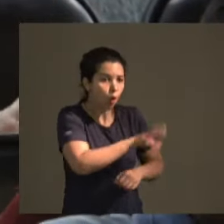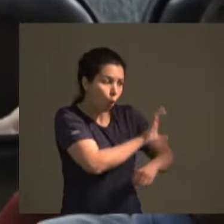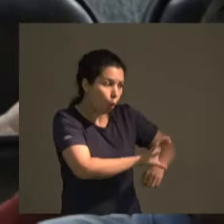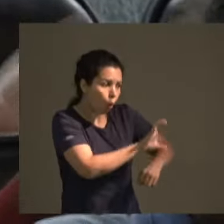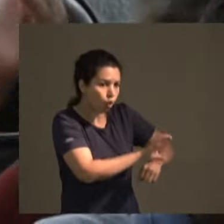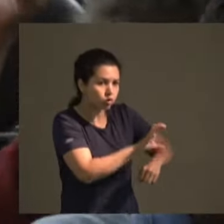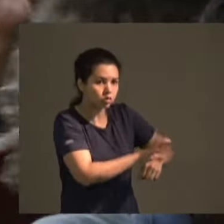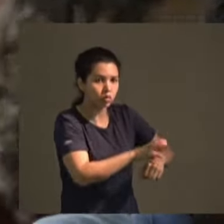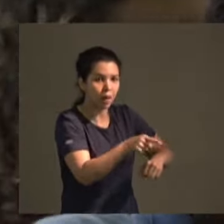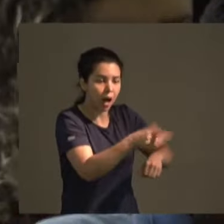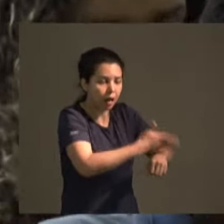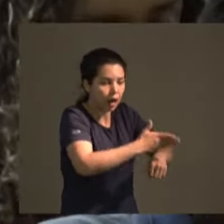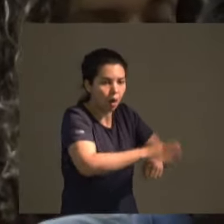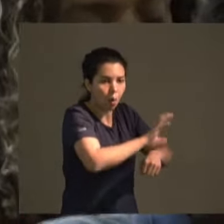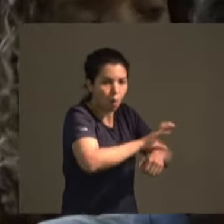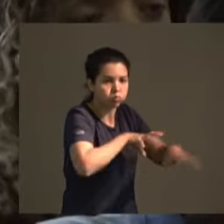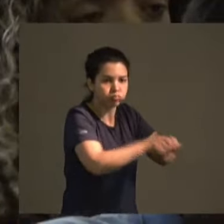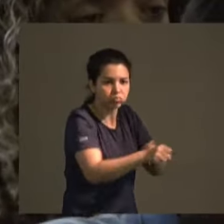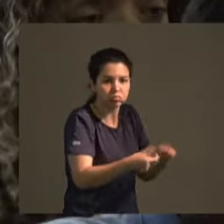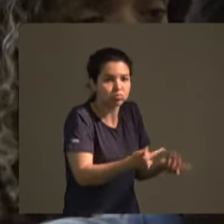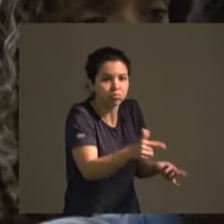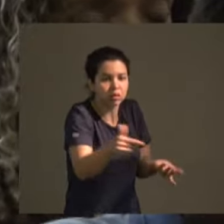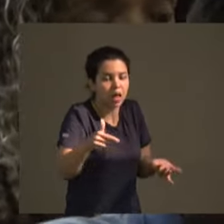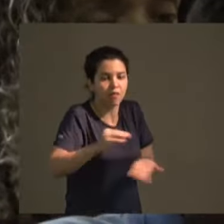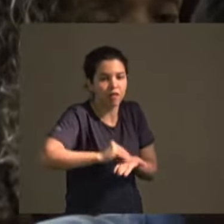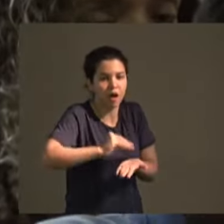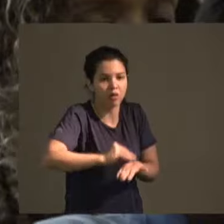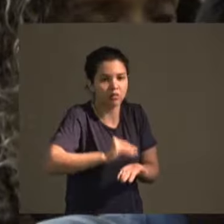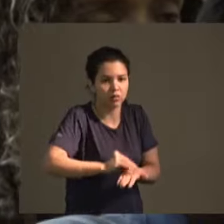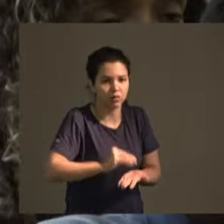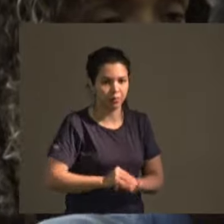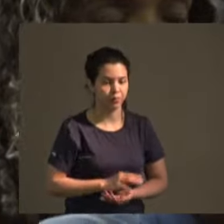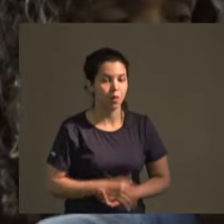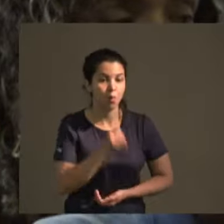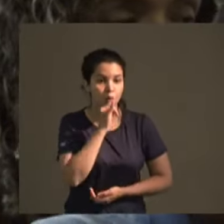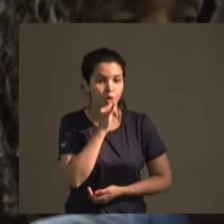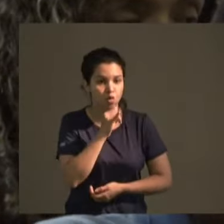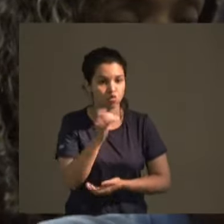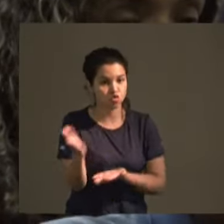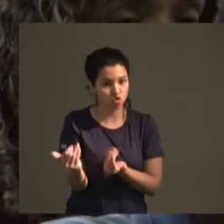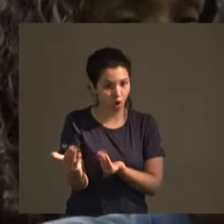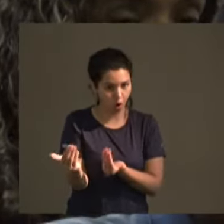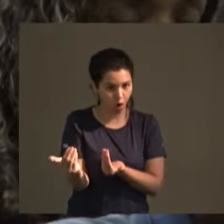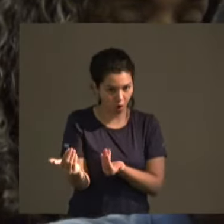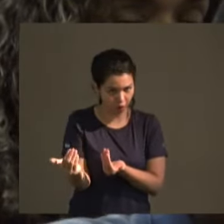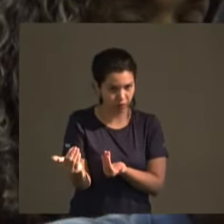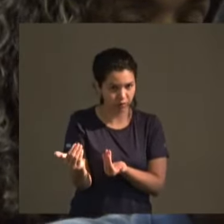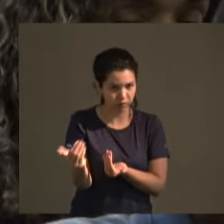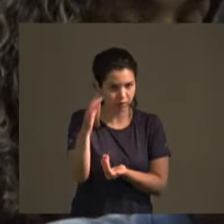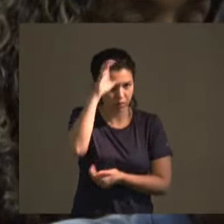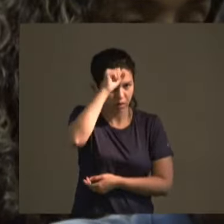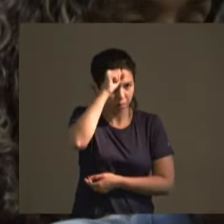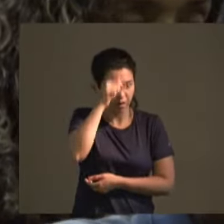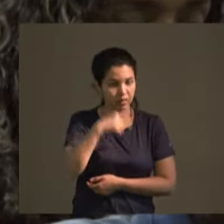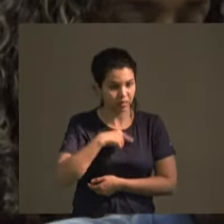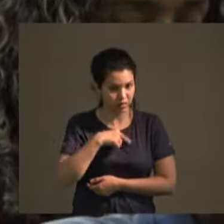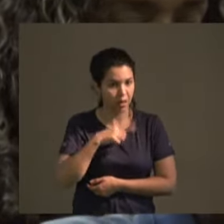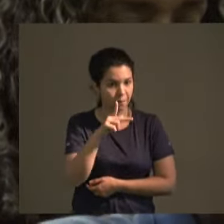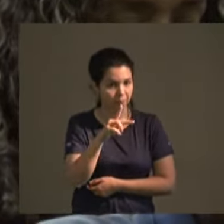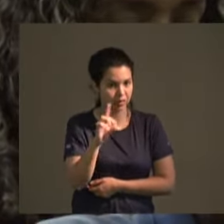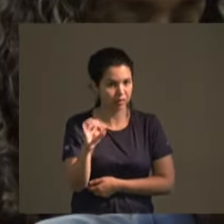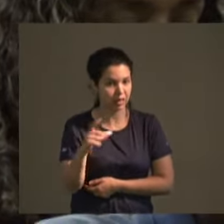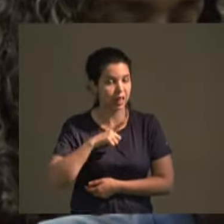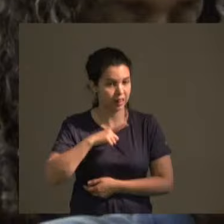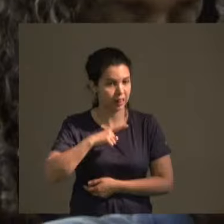essa formação? Aí nós temos o jovem aprendiz, a gente incluiu um PCD, né, um síndrome Down, e eu